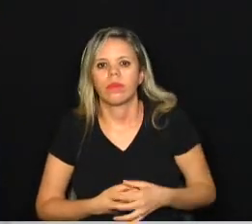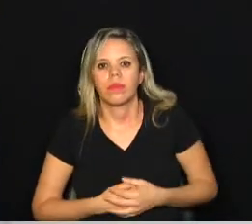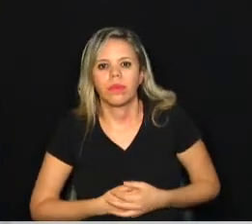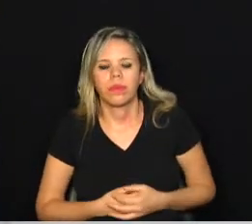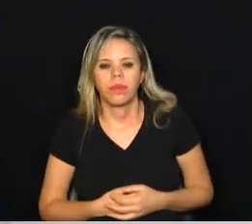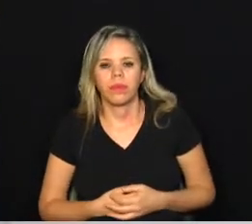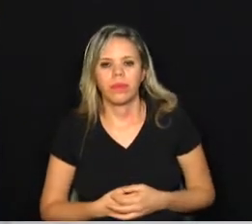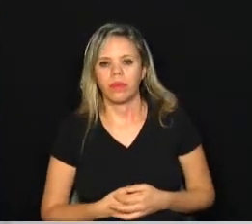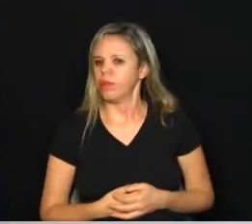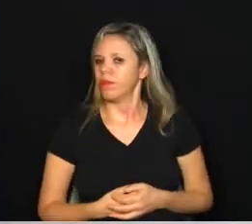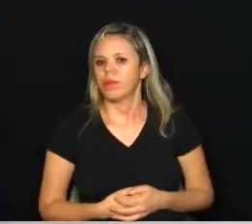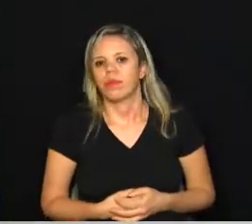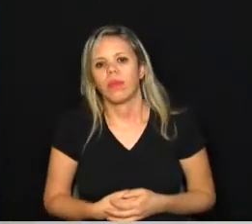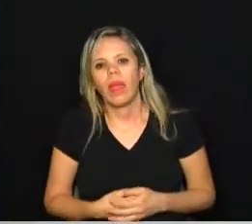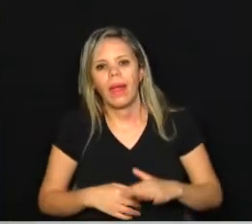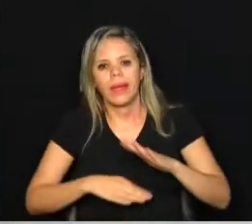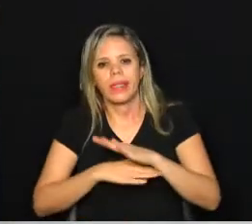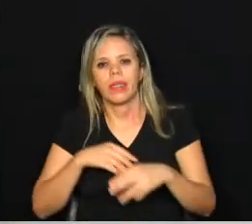a Câmara Municipal